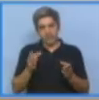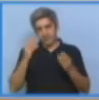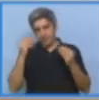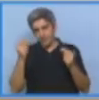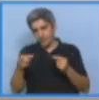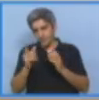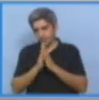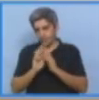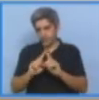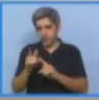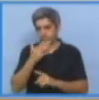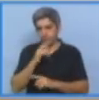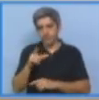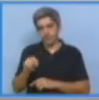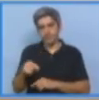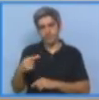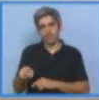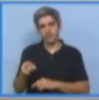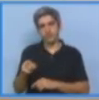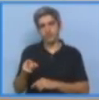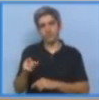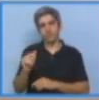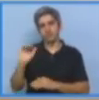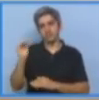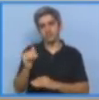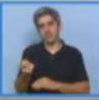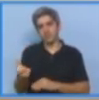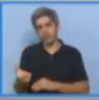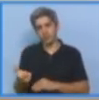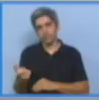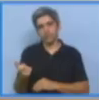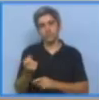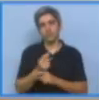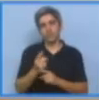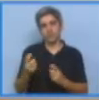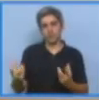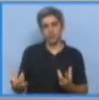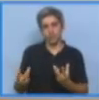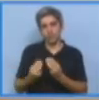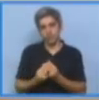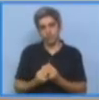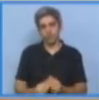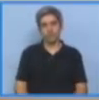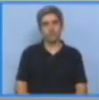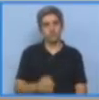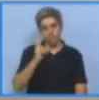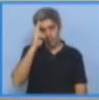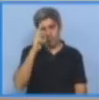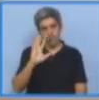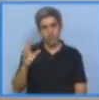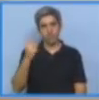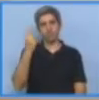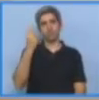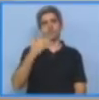A Diocese de Évora também estavam reduzidos a poucos, então juntámo-nos. Porto Alegre tinha só